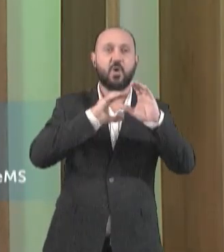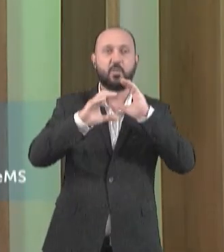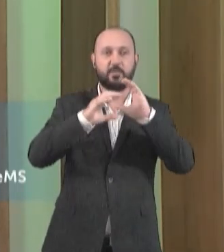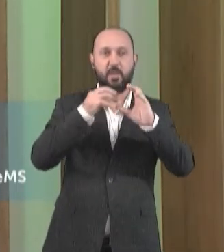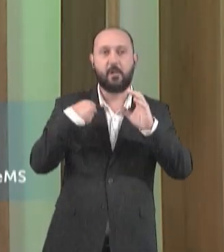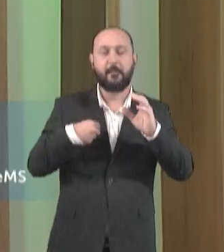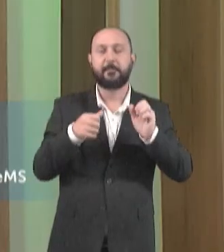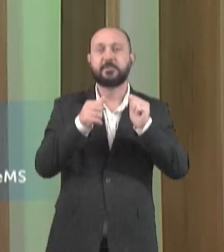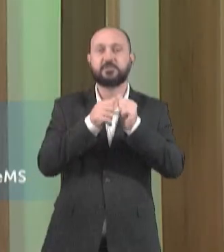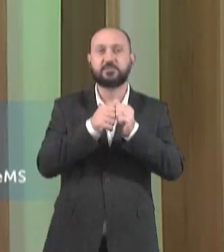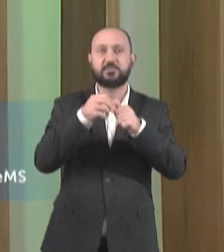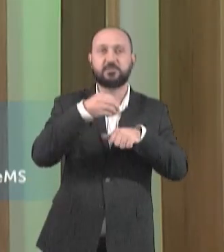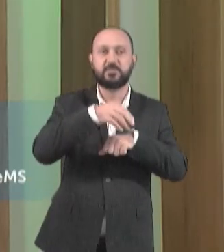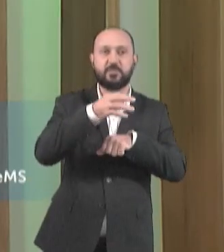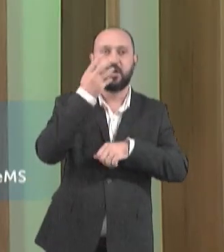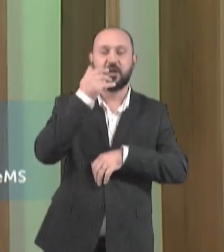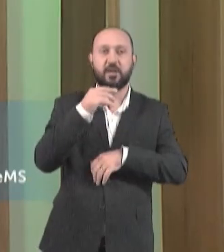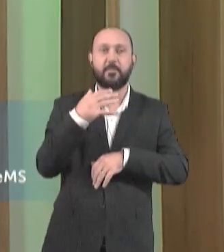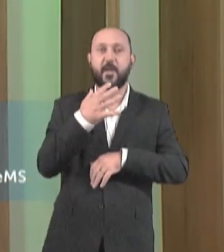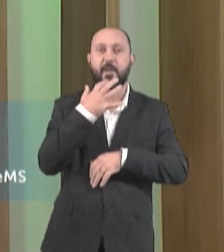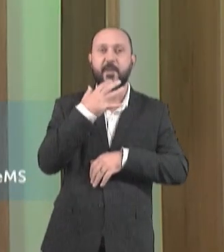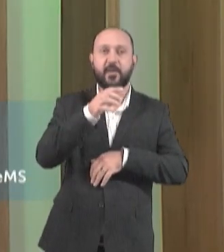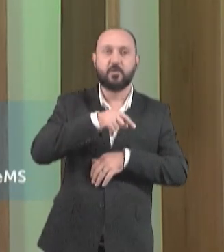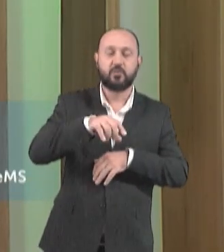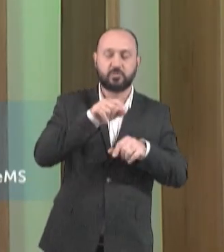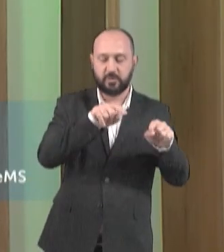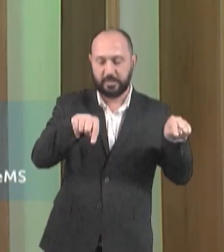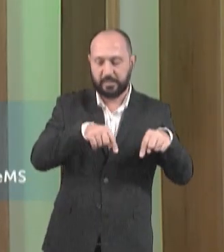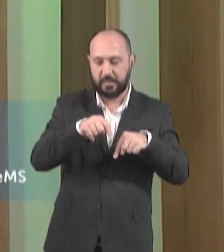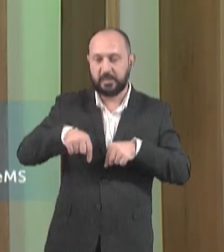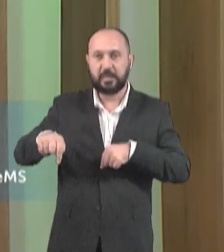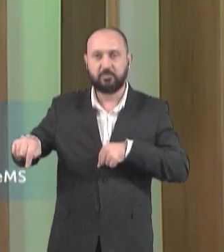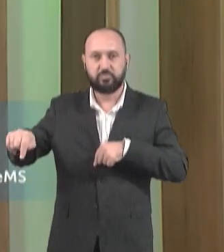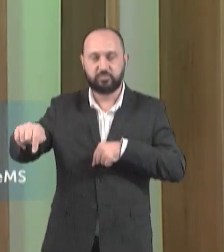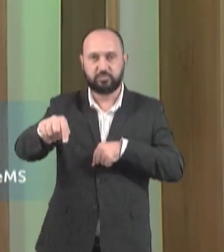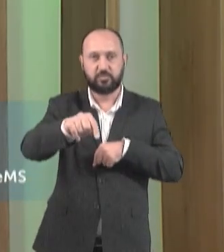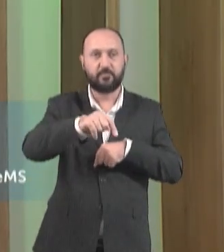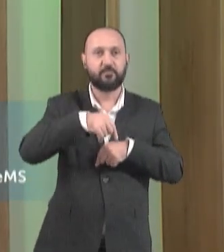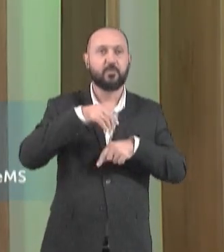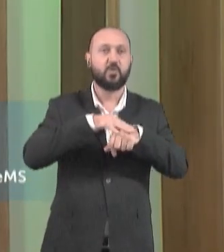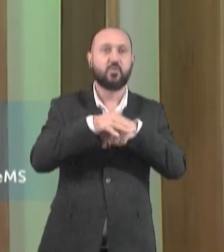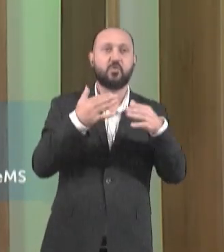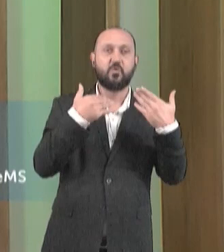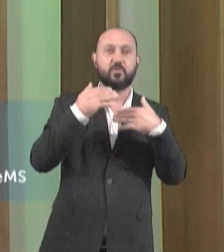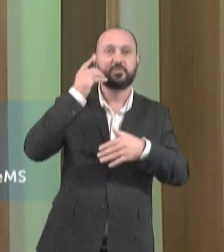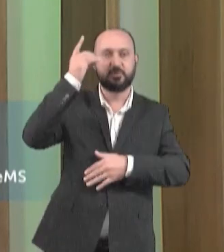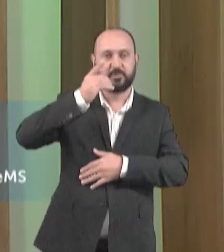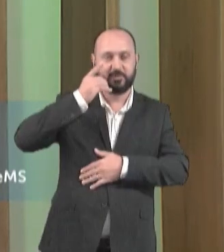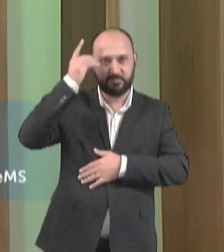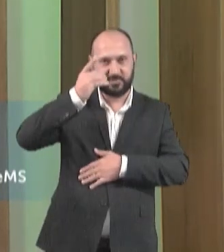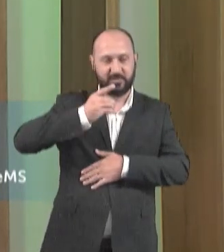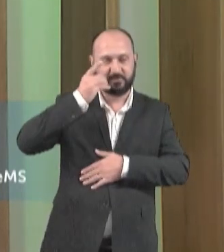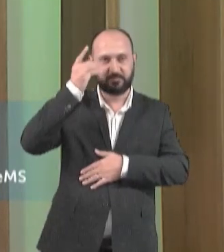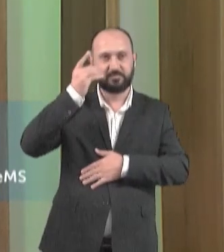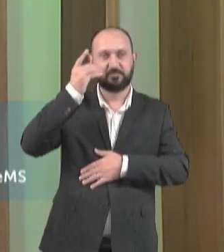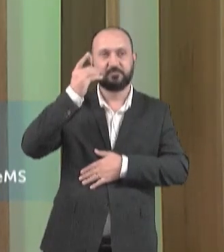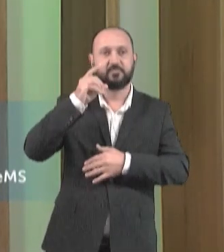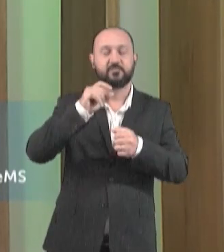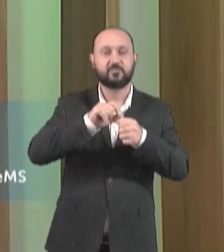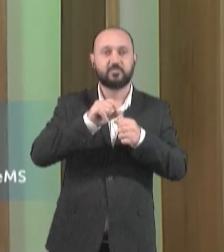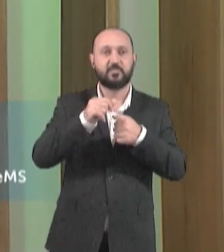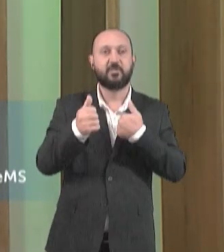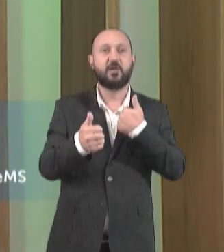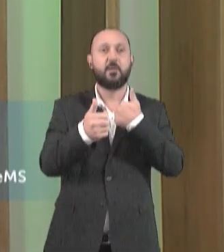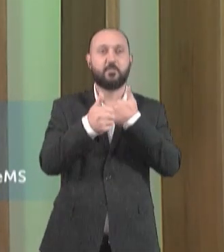comunicação geralmente participa, leva as crianças a conhecer os setores aqui da Casa de Leis e conversar com os deputados e fazer